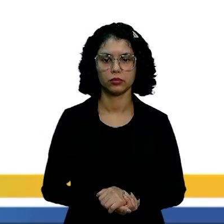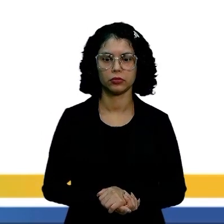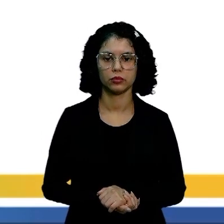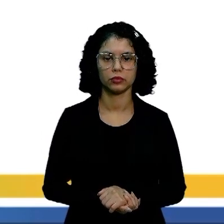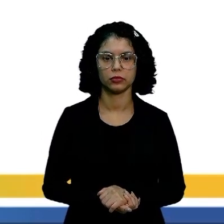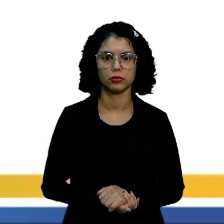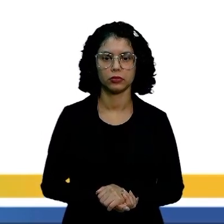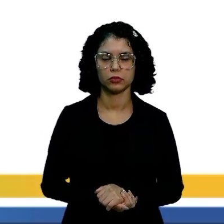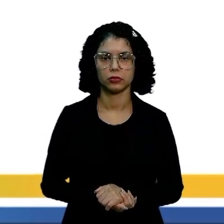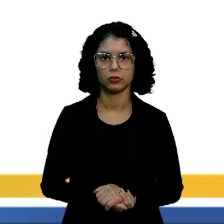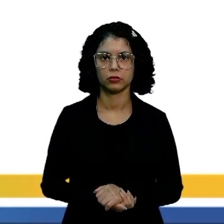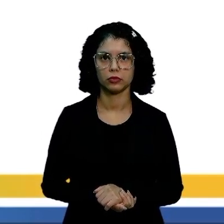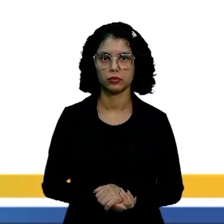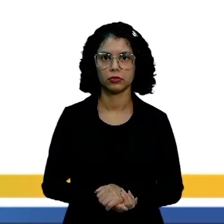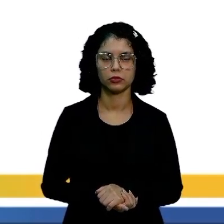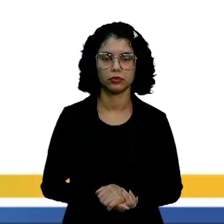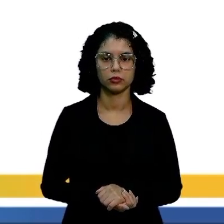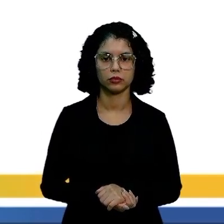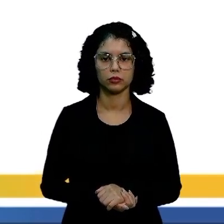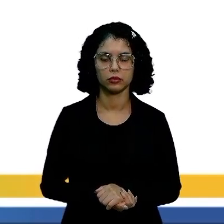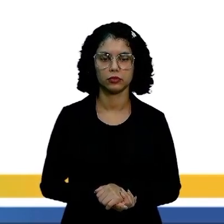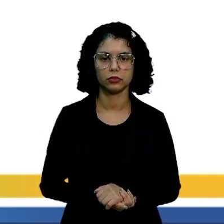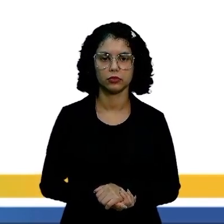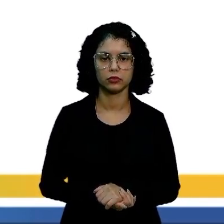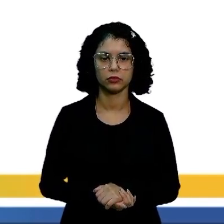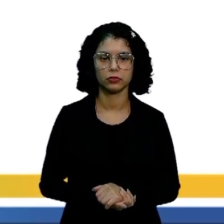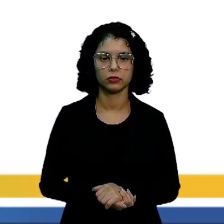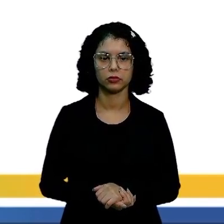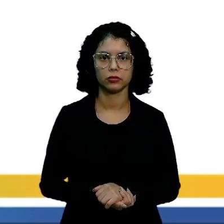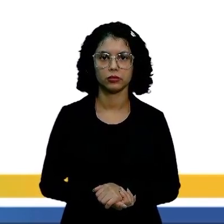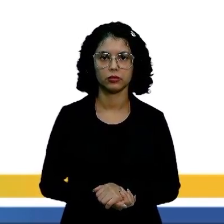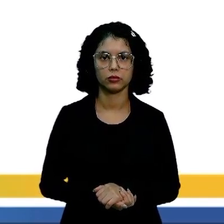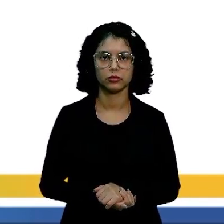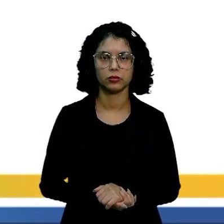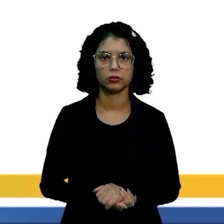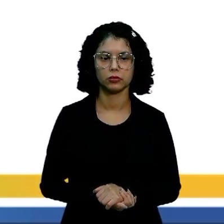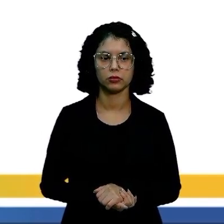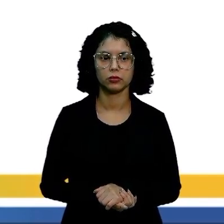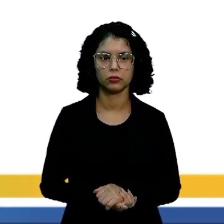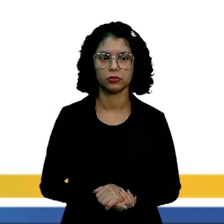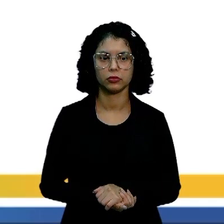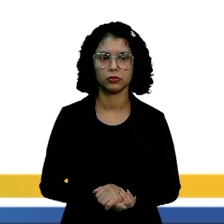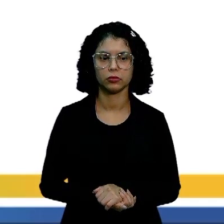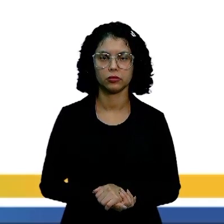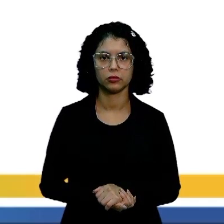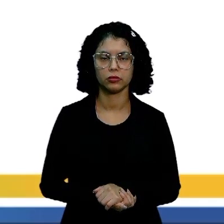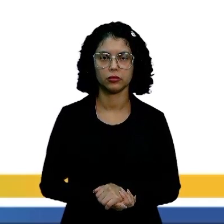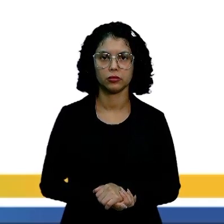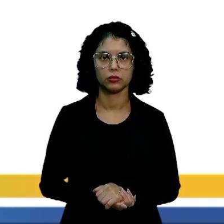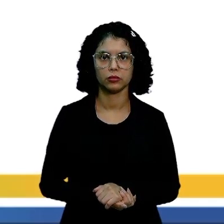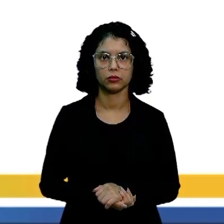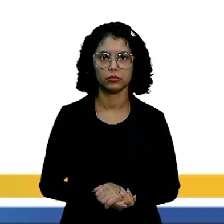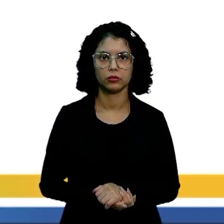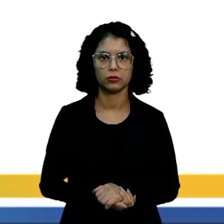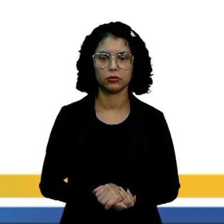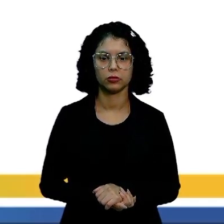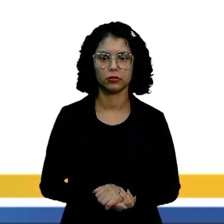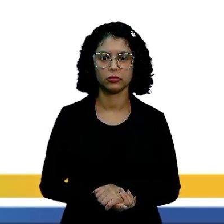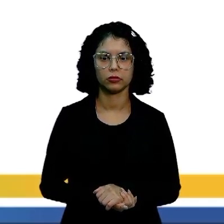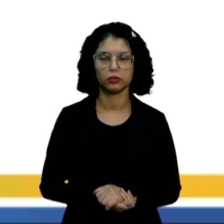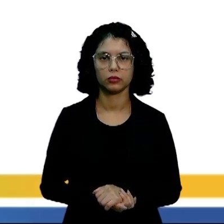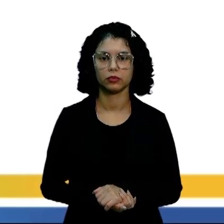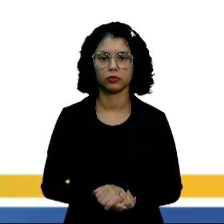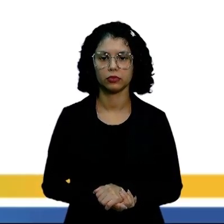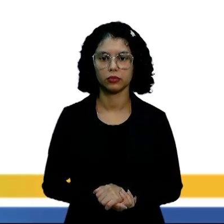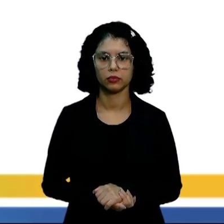be obsolete, and Business Week reports 70% of Americans are already using